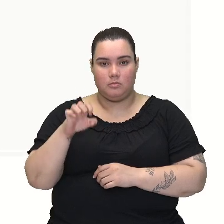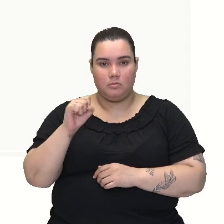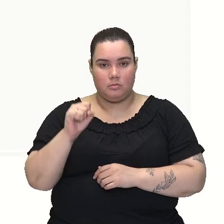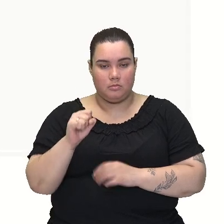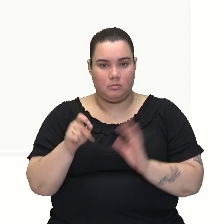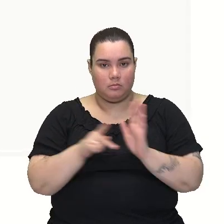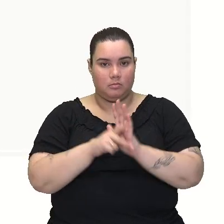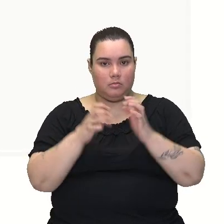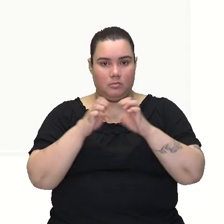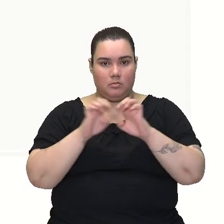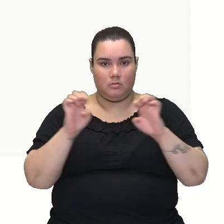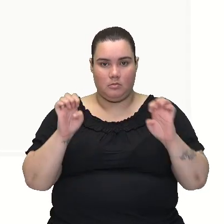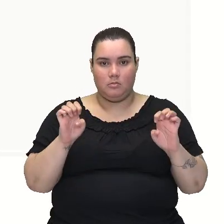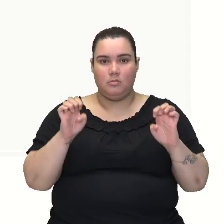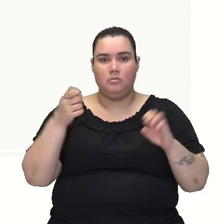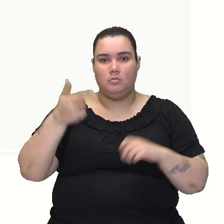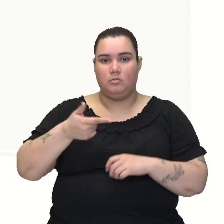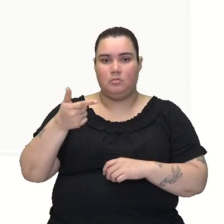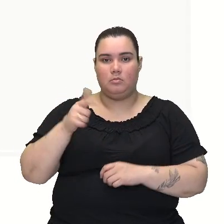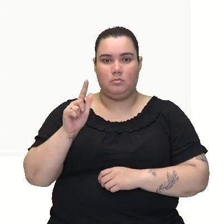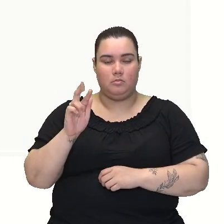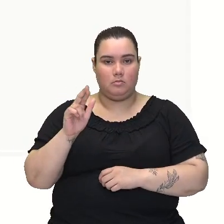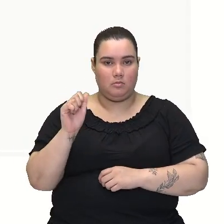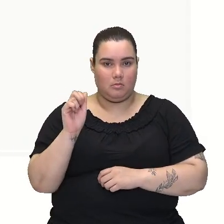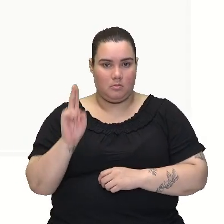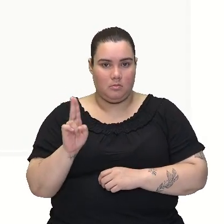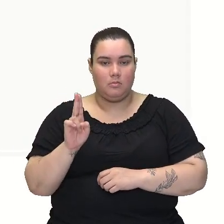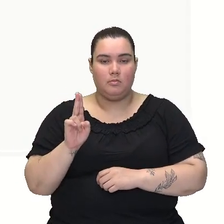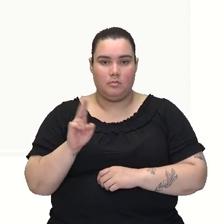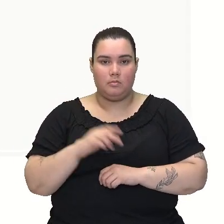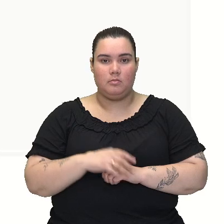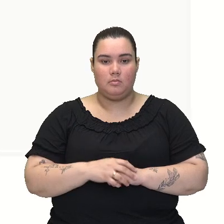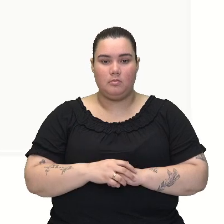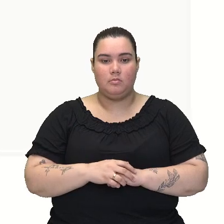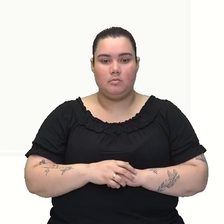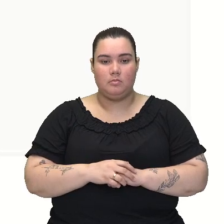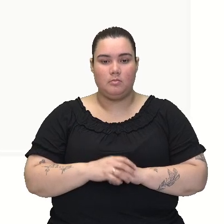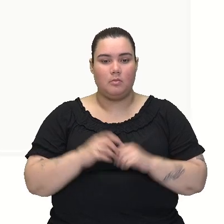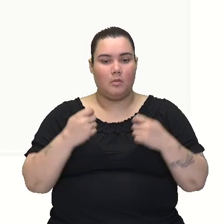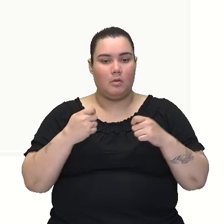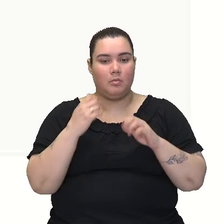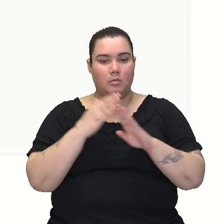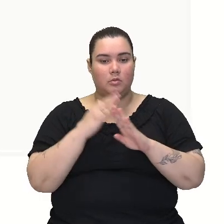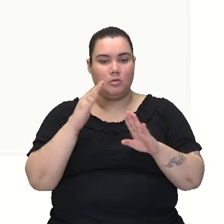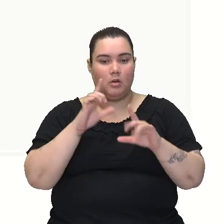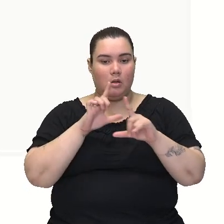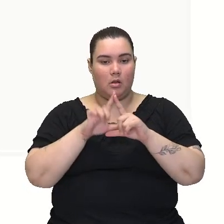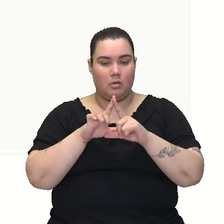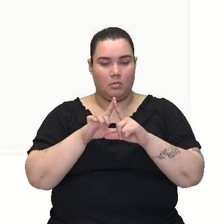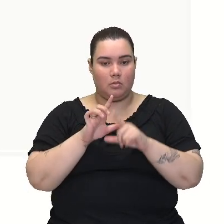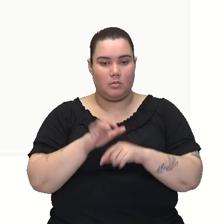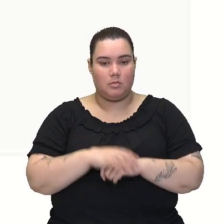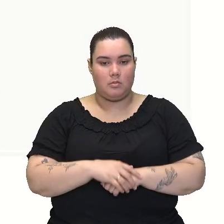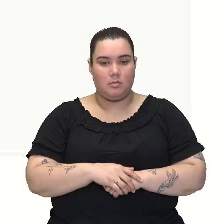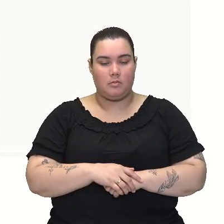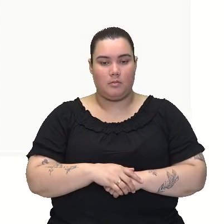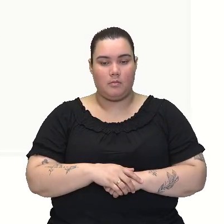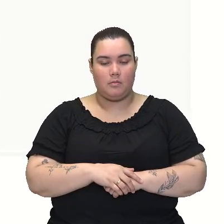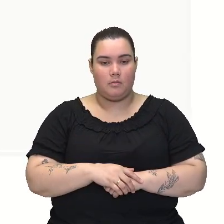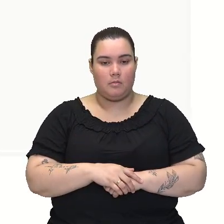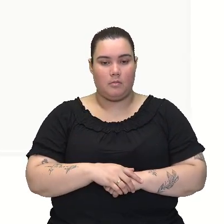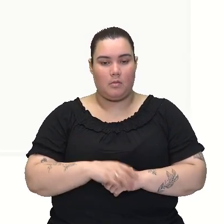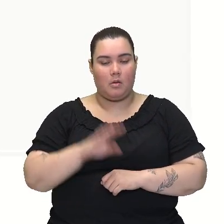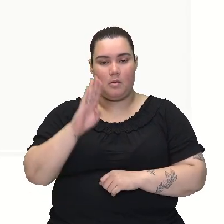dessa equação do segundo grau, né? Agora uma equação do segundo grau, eu tenho que encontrar o seu valor de delta. Então, b